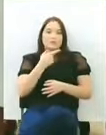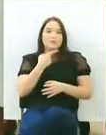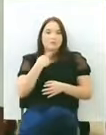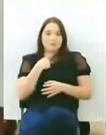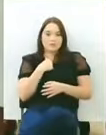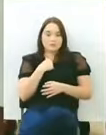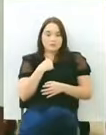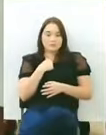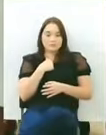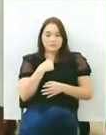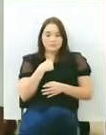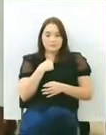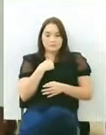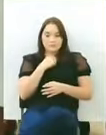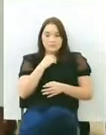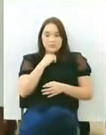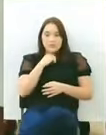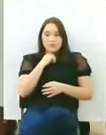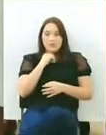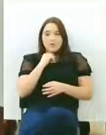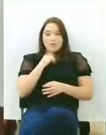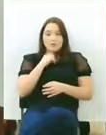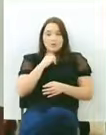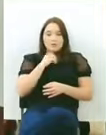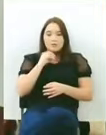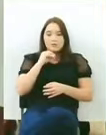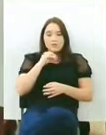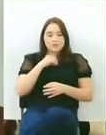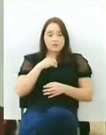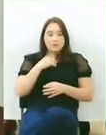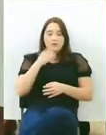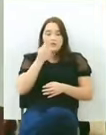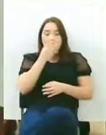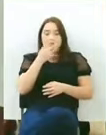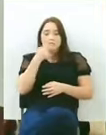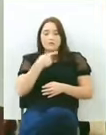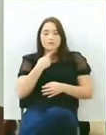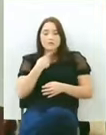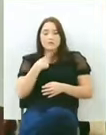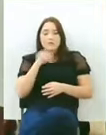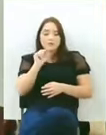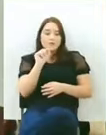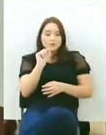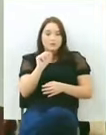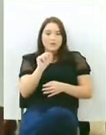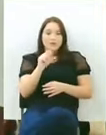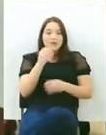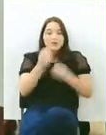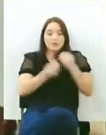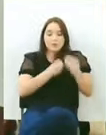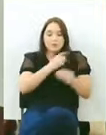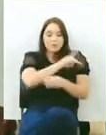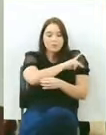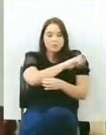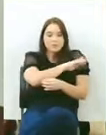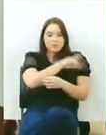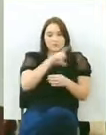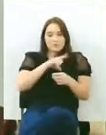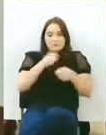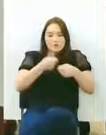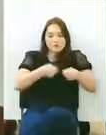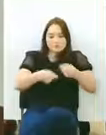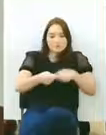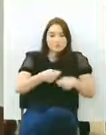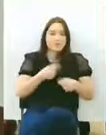de boa vontade. A boa vontade aqui está ligada a como os presbíteros vão administrar as finanças da